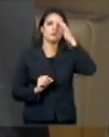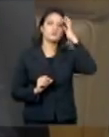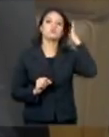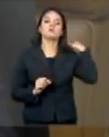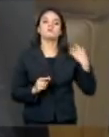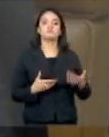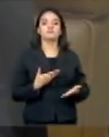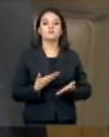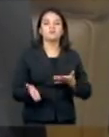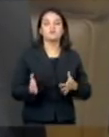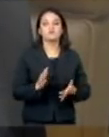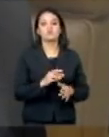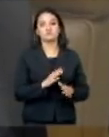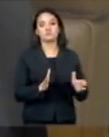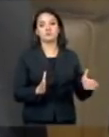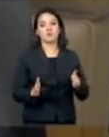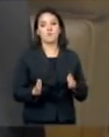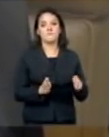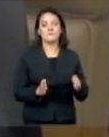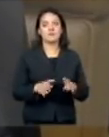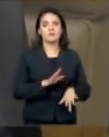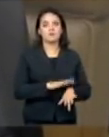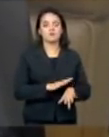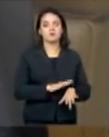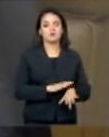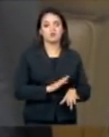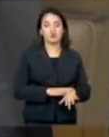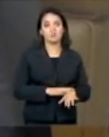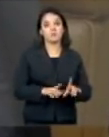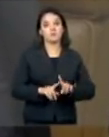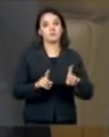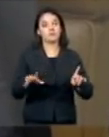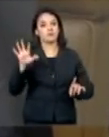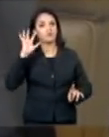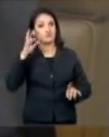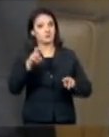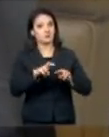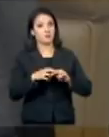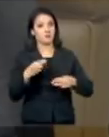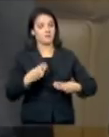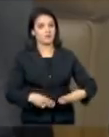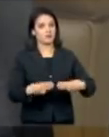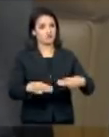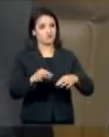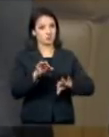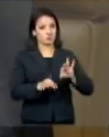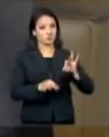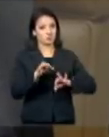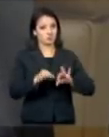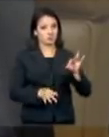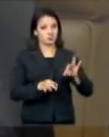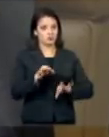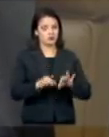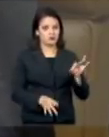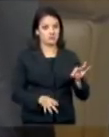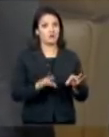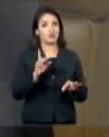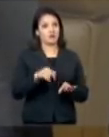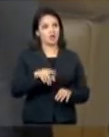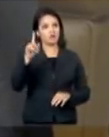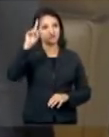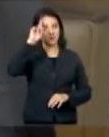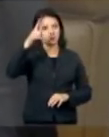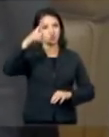ato tomadas pelo ministro de estado da justiça a autoridade que assessorada pelo pela